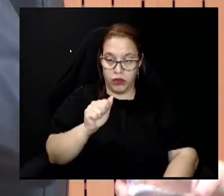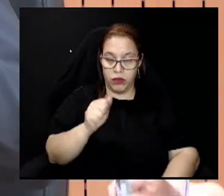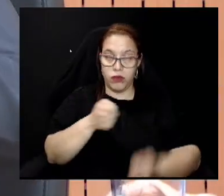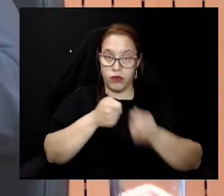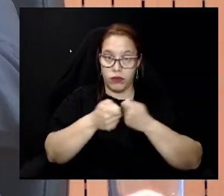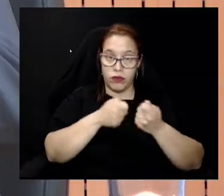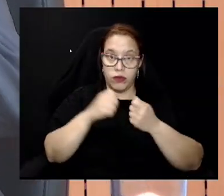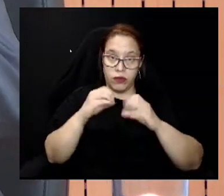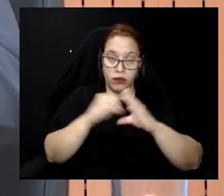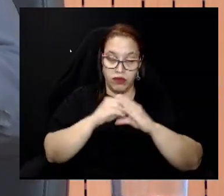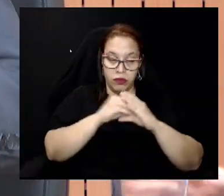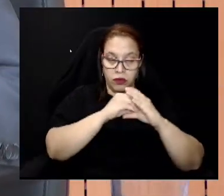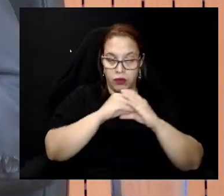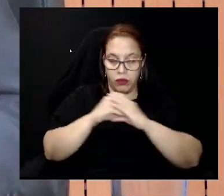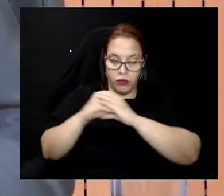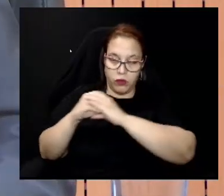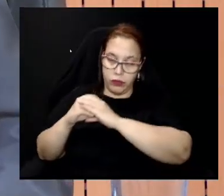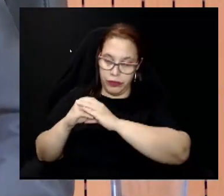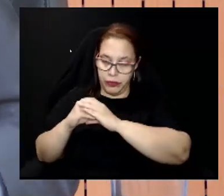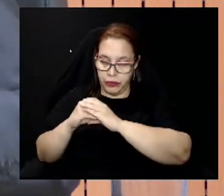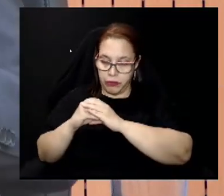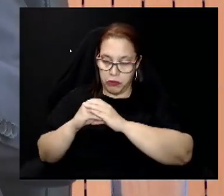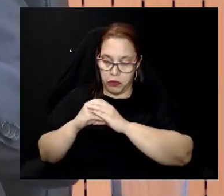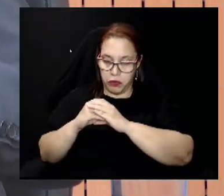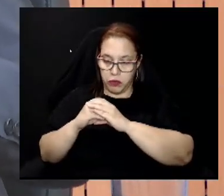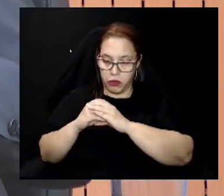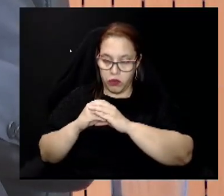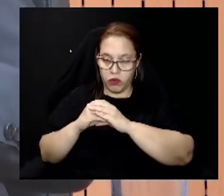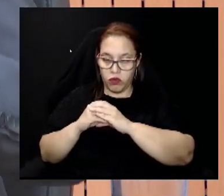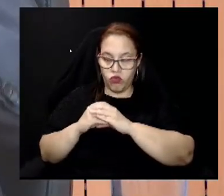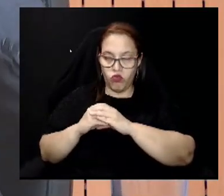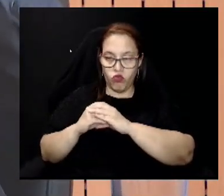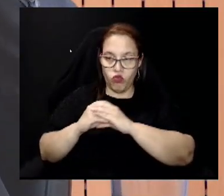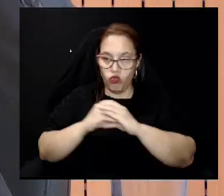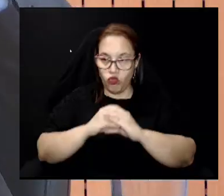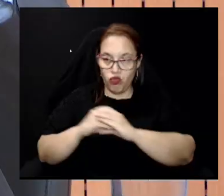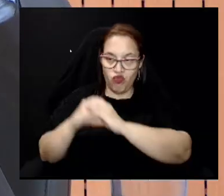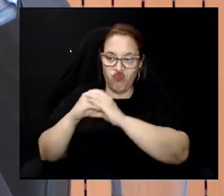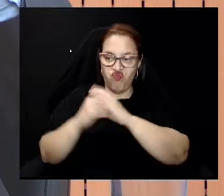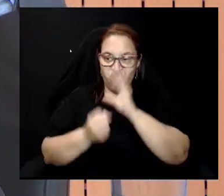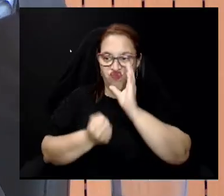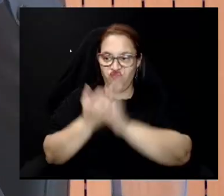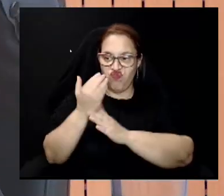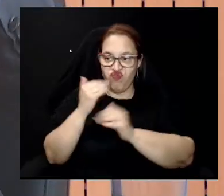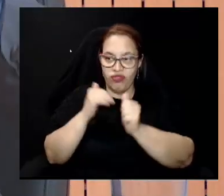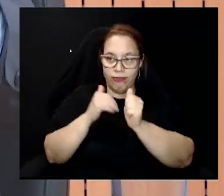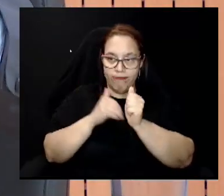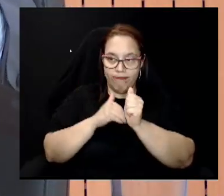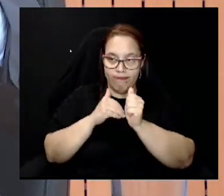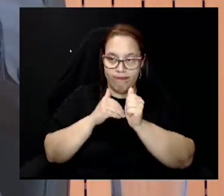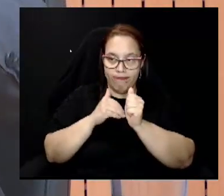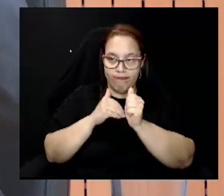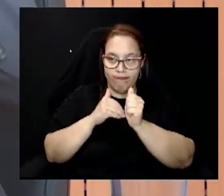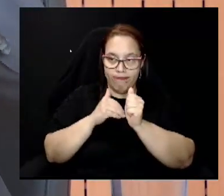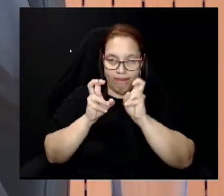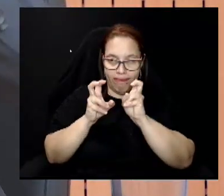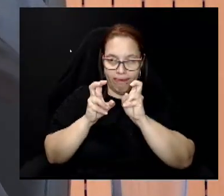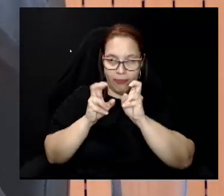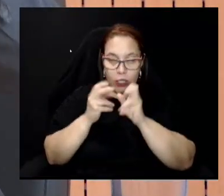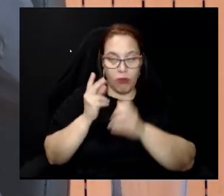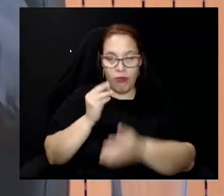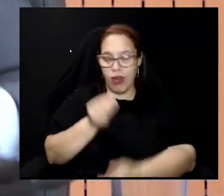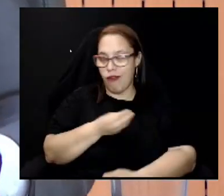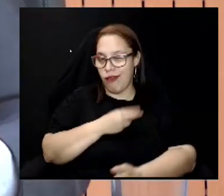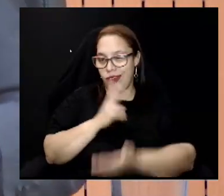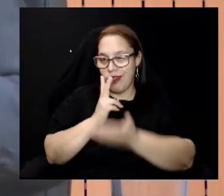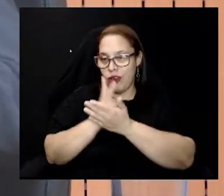nossas células, faz com que elas sigam um fluxo. E é uma célula que descobriu o segredo, entre aspas, da imortalidade. Ela fica eterna,